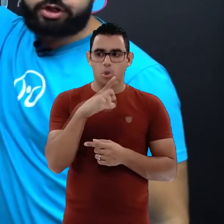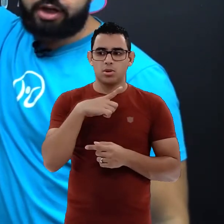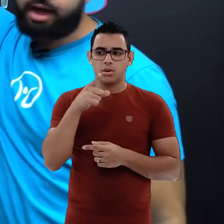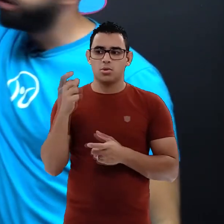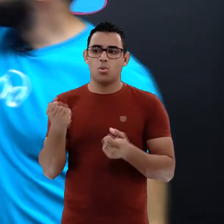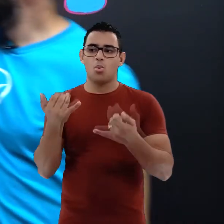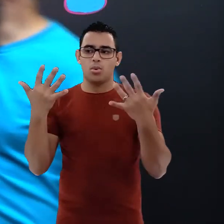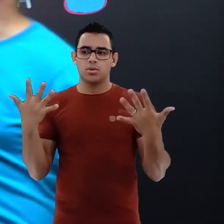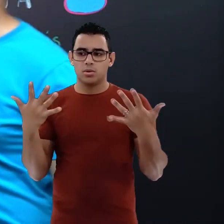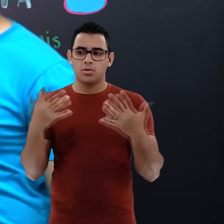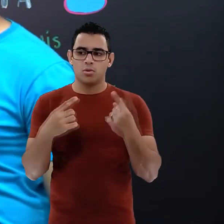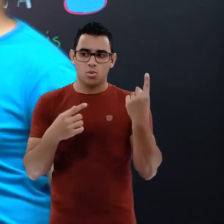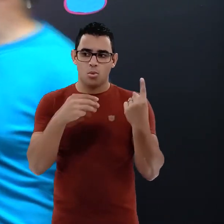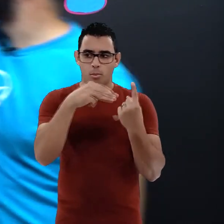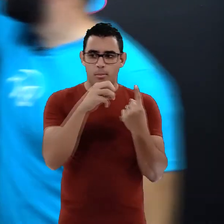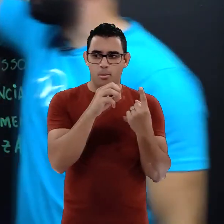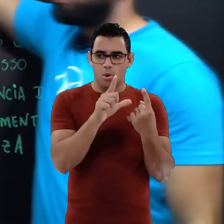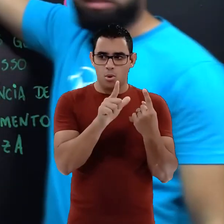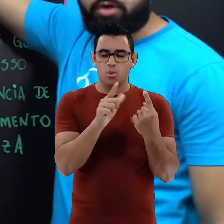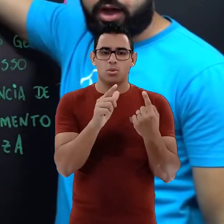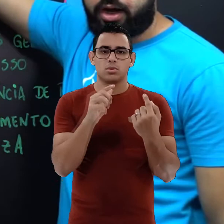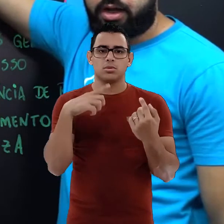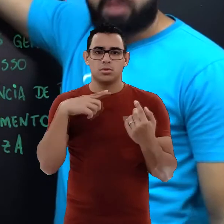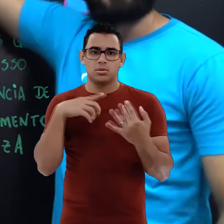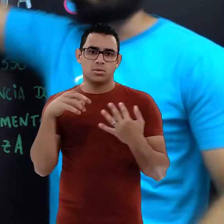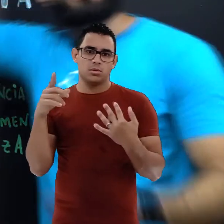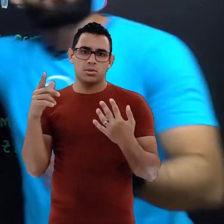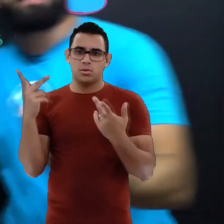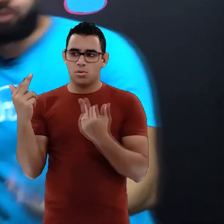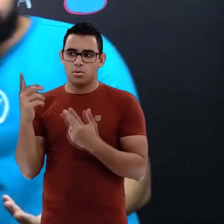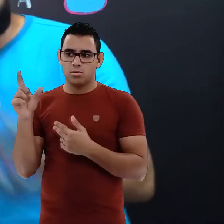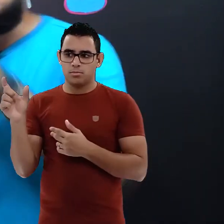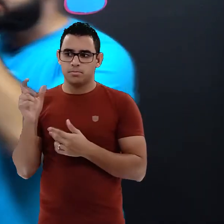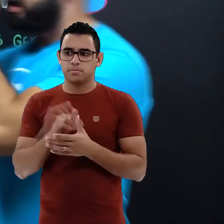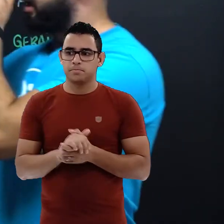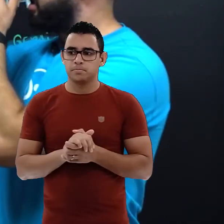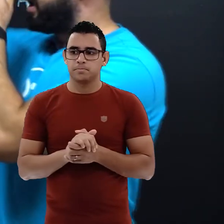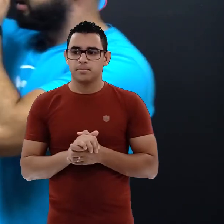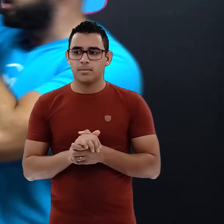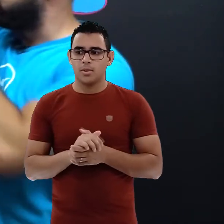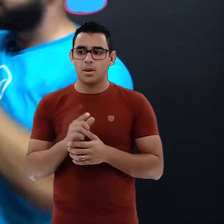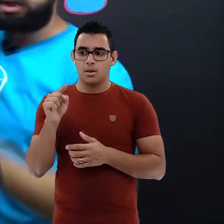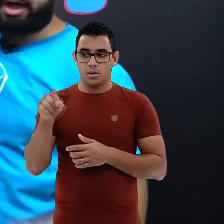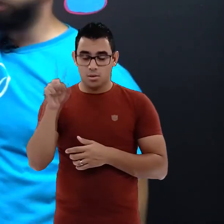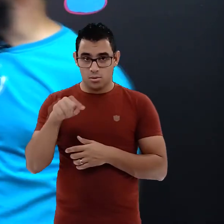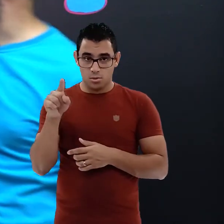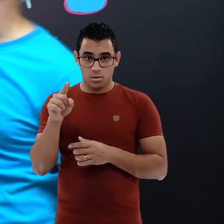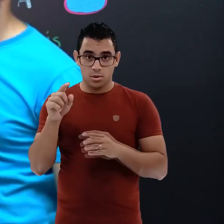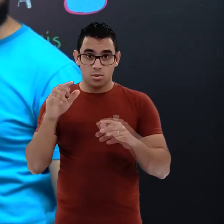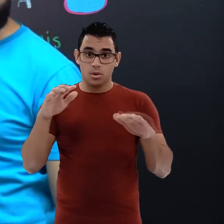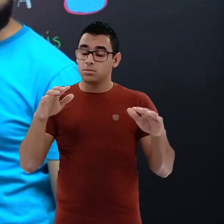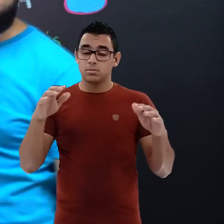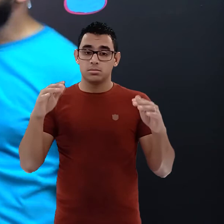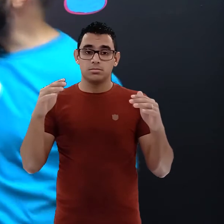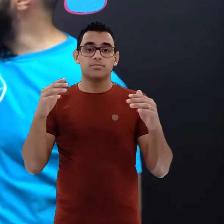essa quantidade, eu posso falar que 1 mol tem a massa molar. Da mesma forma que eu posso falar que essa quantidade equivale a